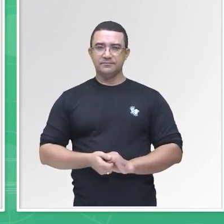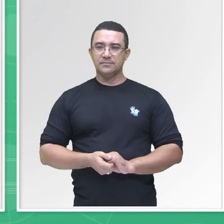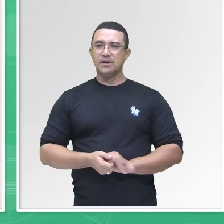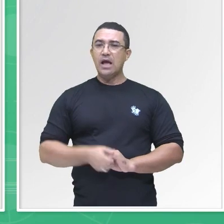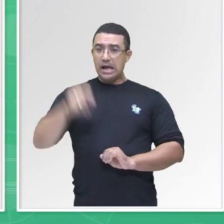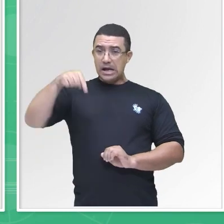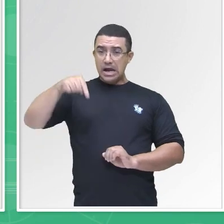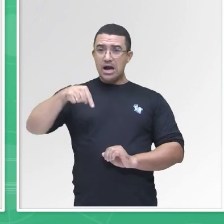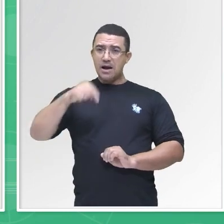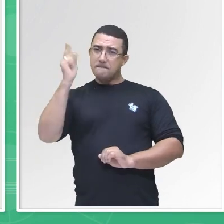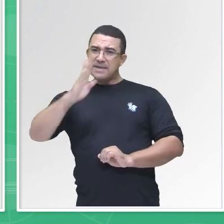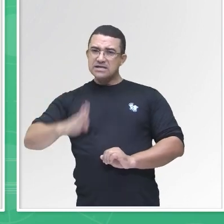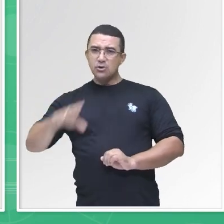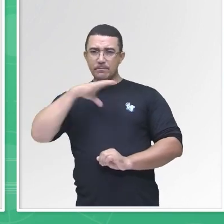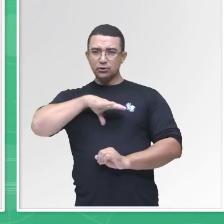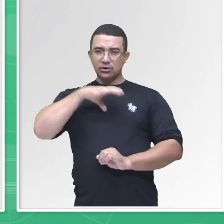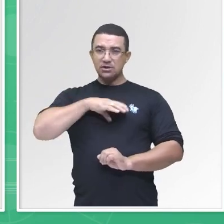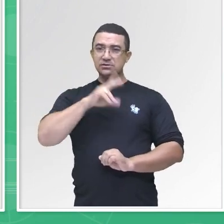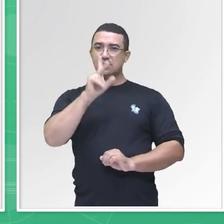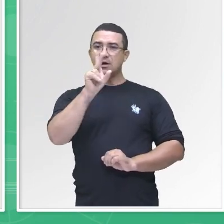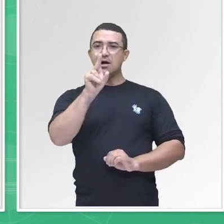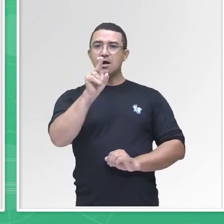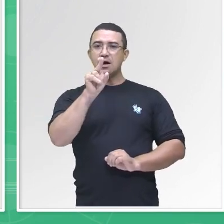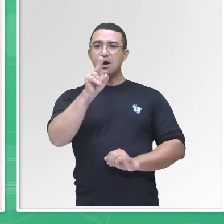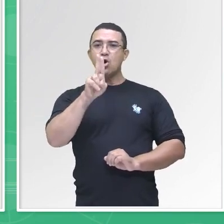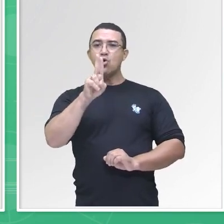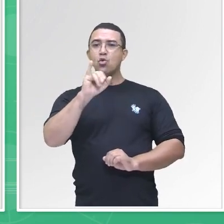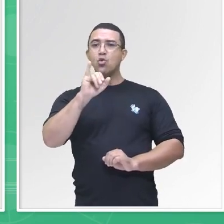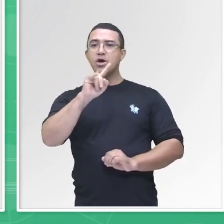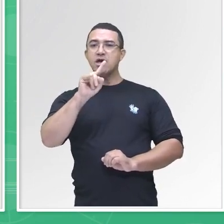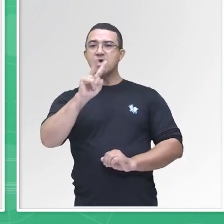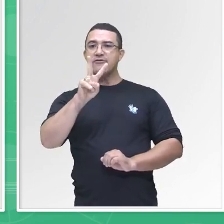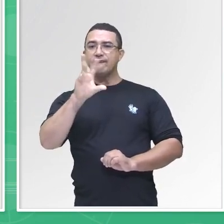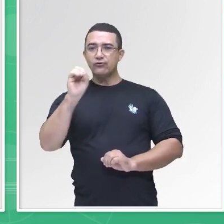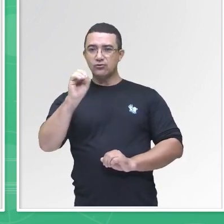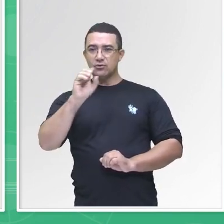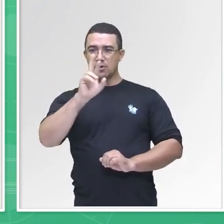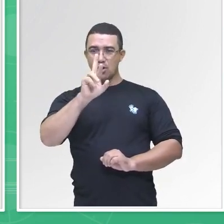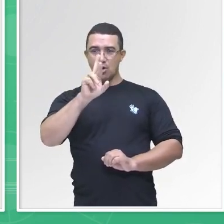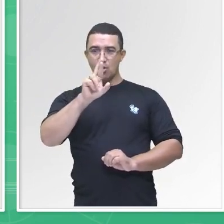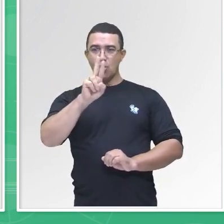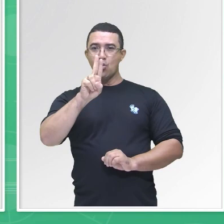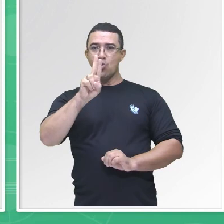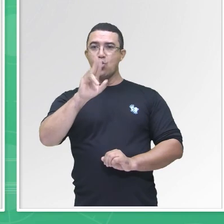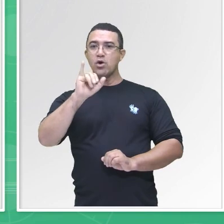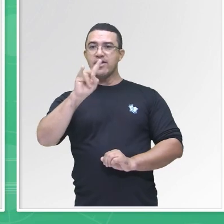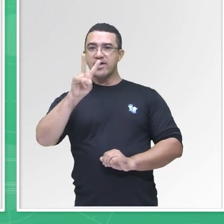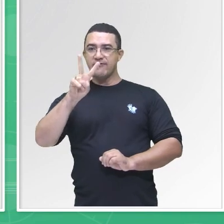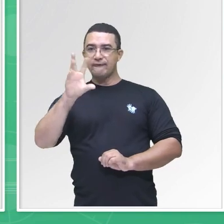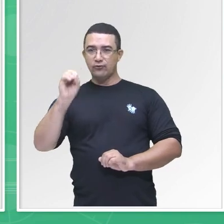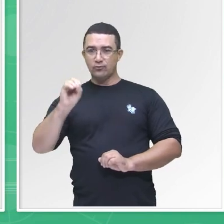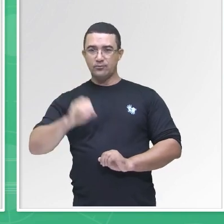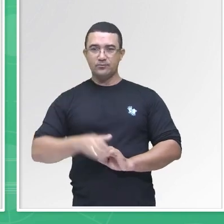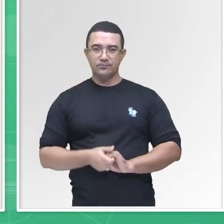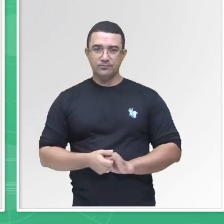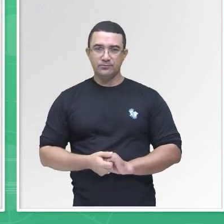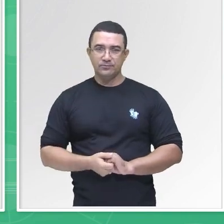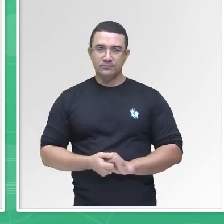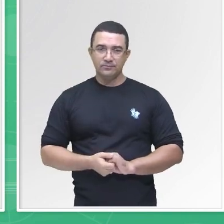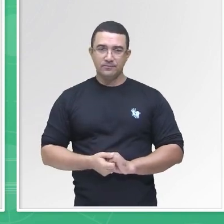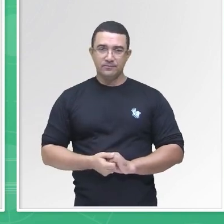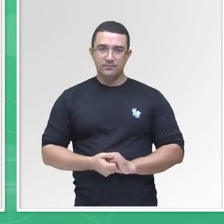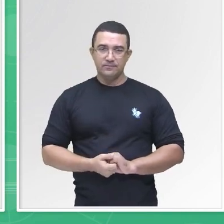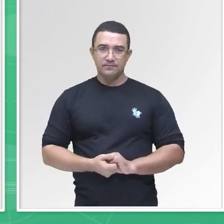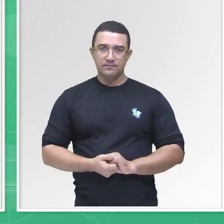la L, la I, la R, de novo, né? La R,